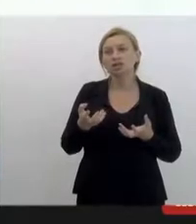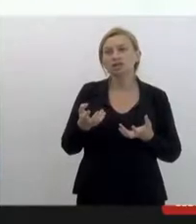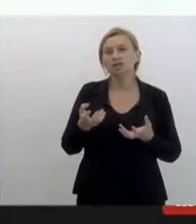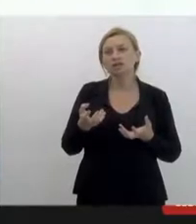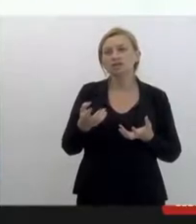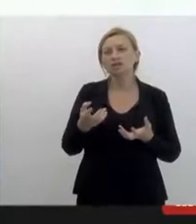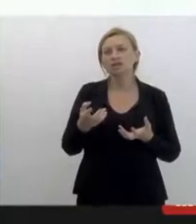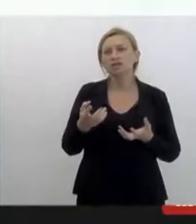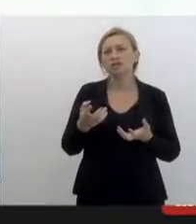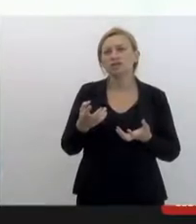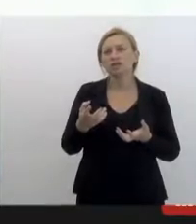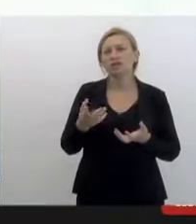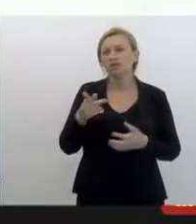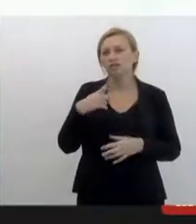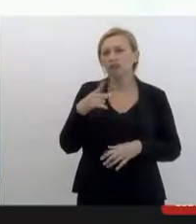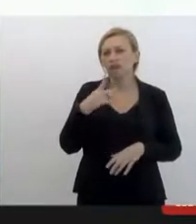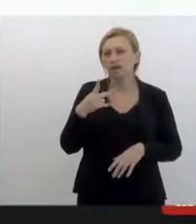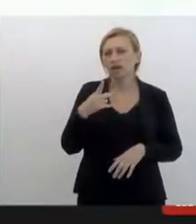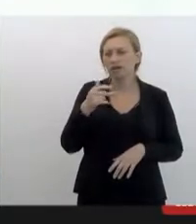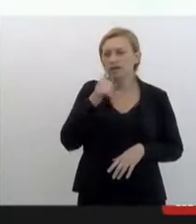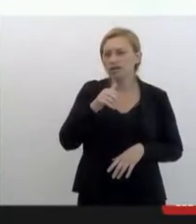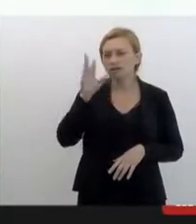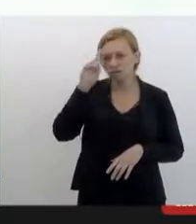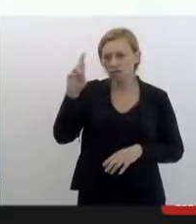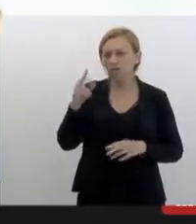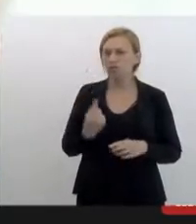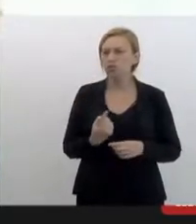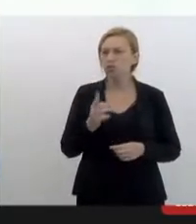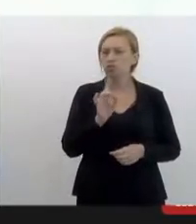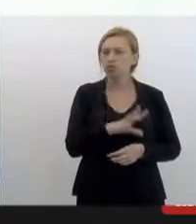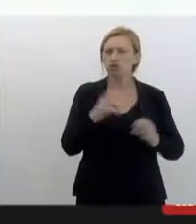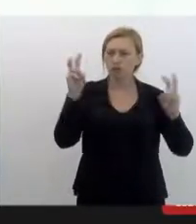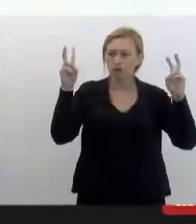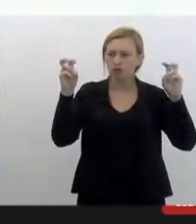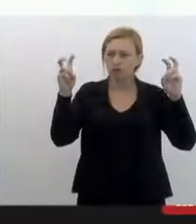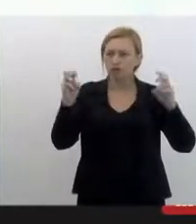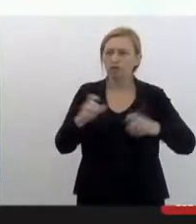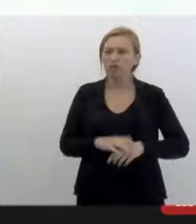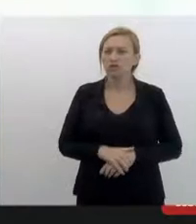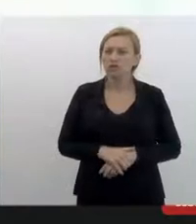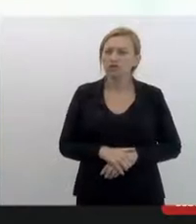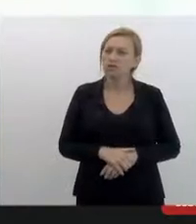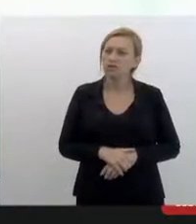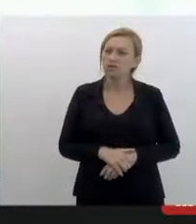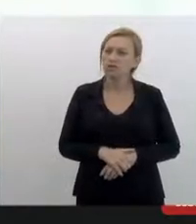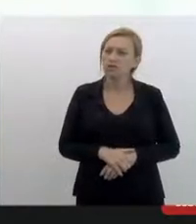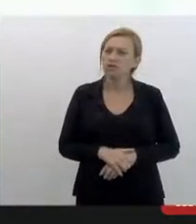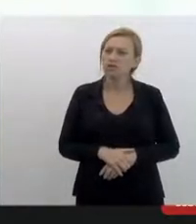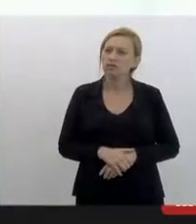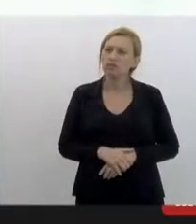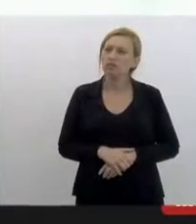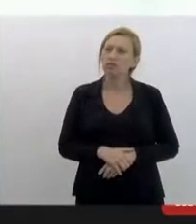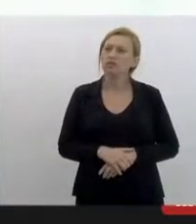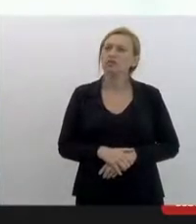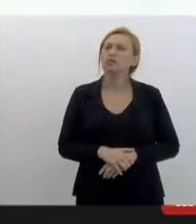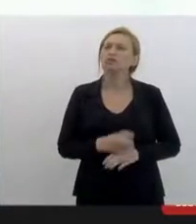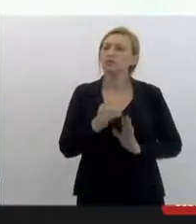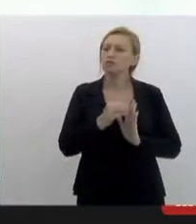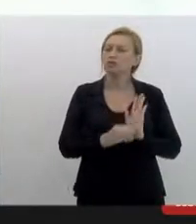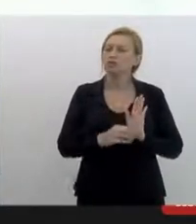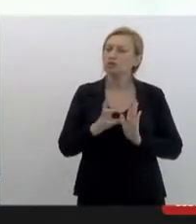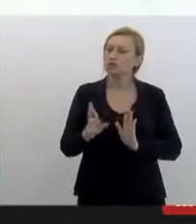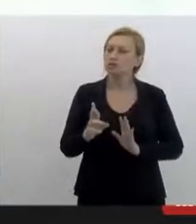perguntar para a senhora uma última questão. Eu estou de posse aqui desse ofício resposta do Conselho